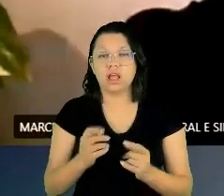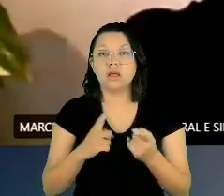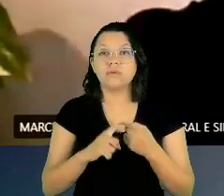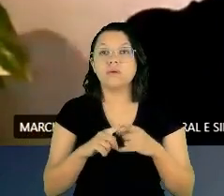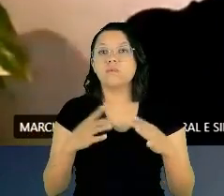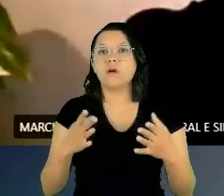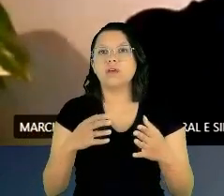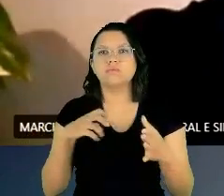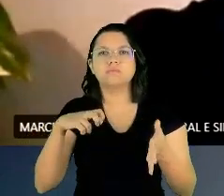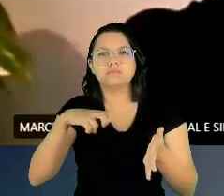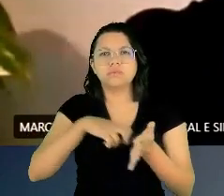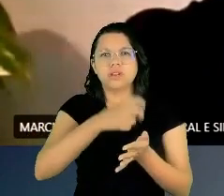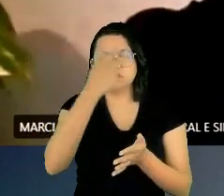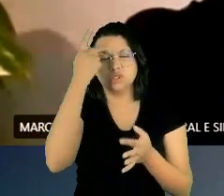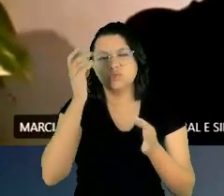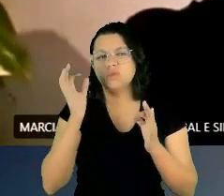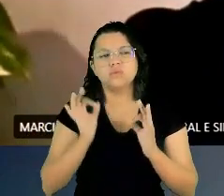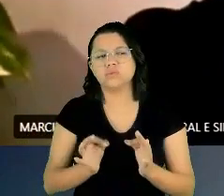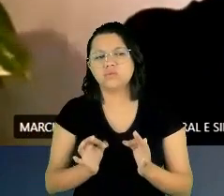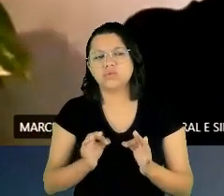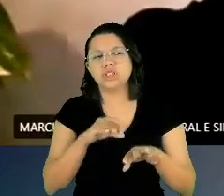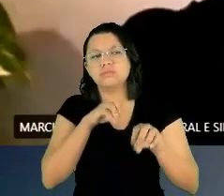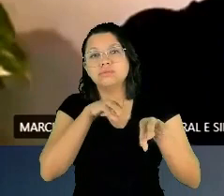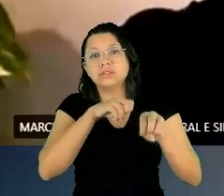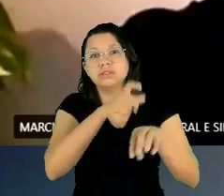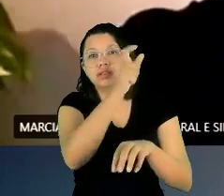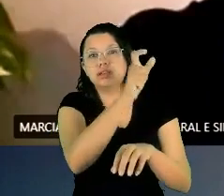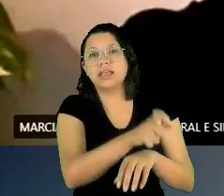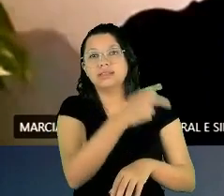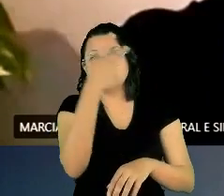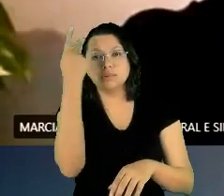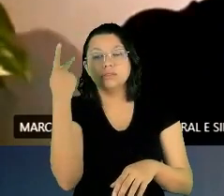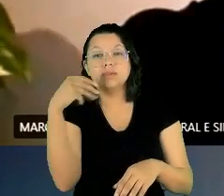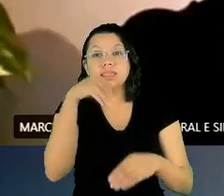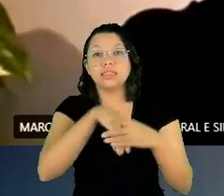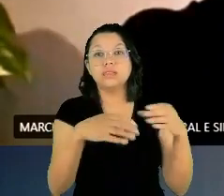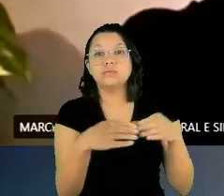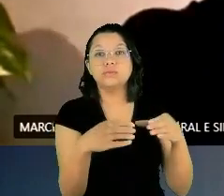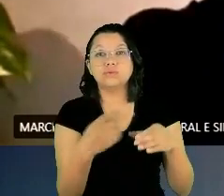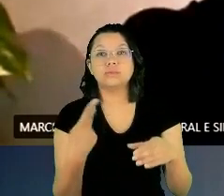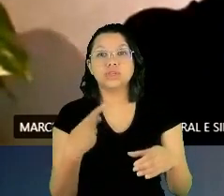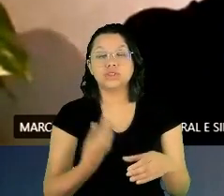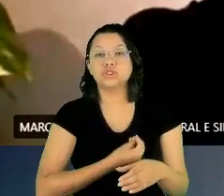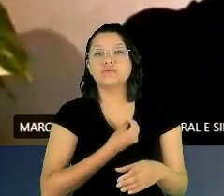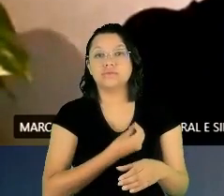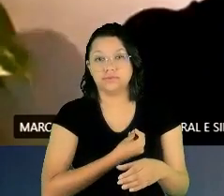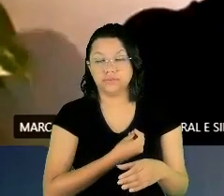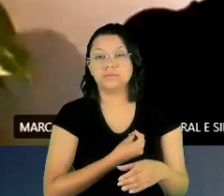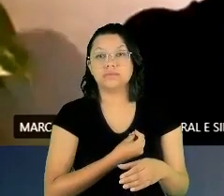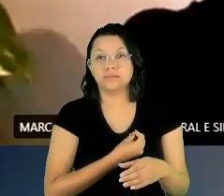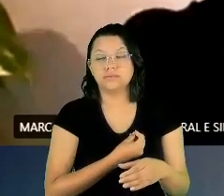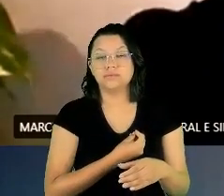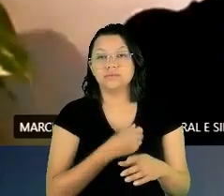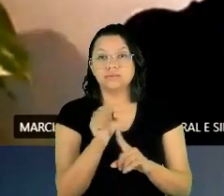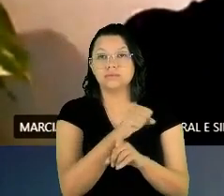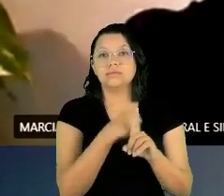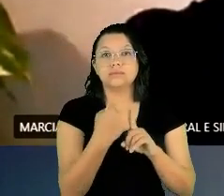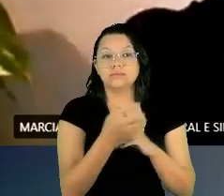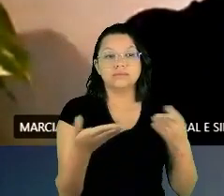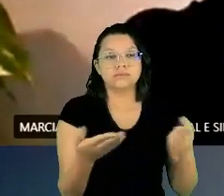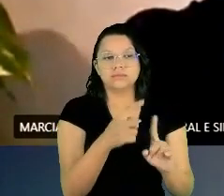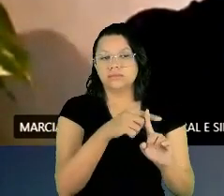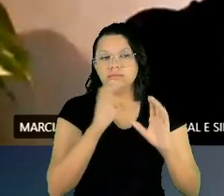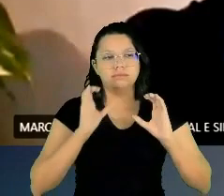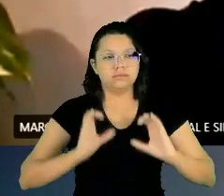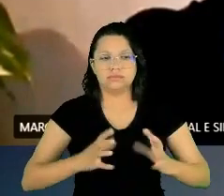é injusto. Porque ao punir pessoas injustas, nós estamos ensinando essa pessoa que no grupo que a gente vive, ou seja, na nossa tribo, na